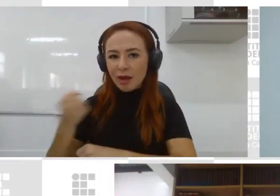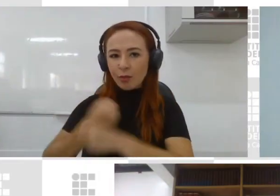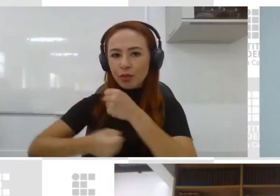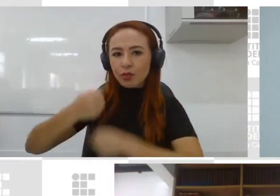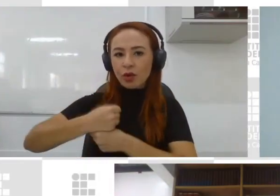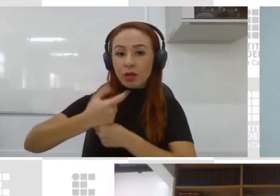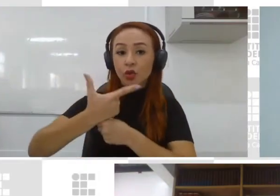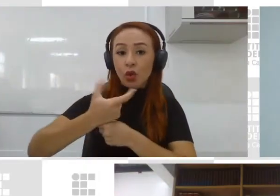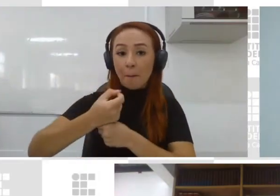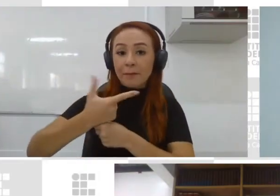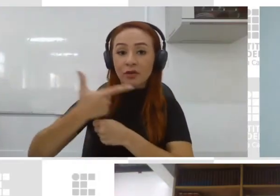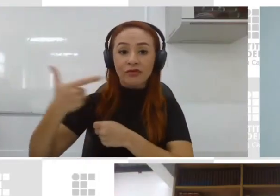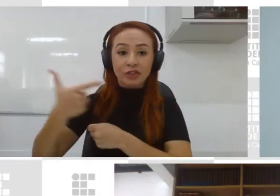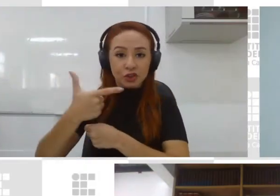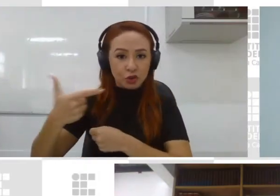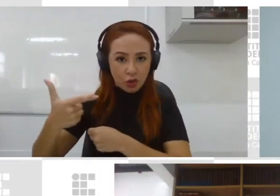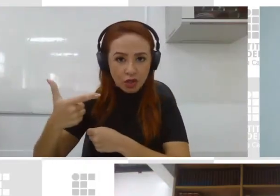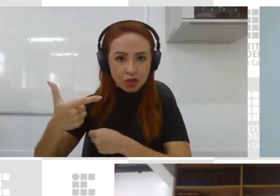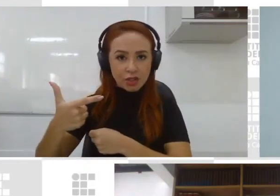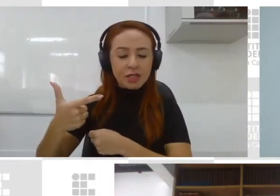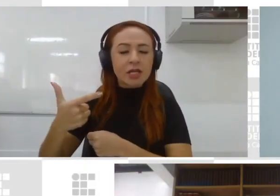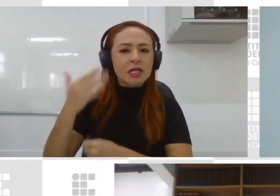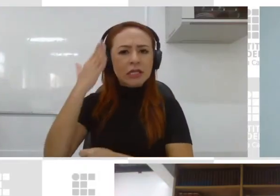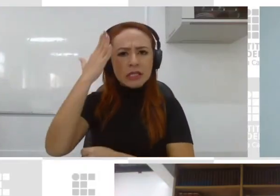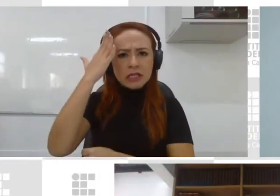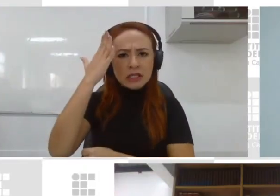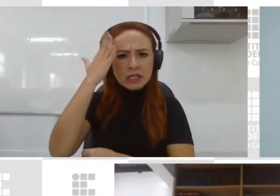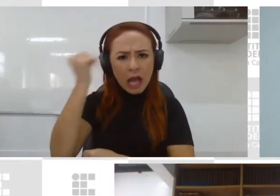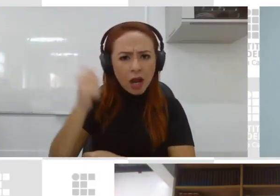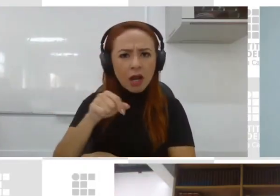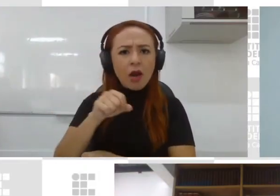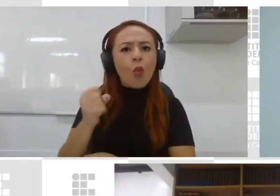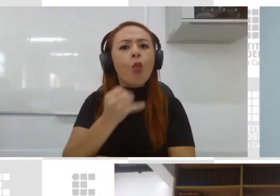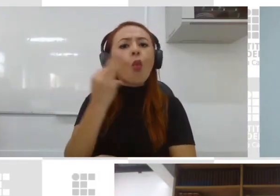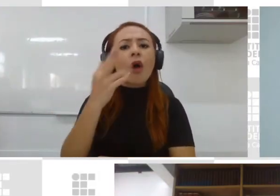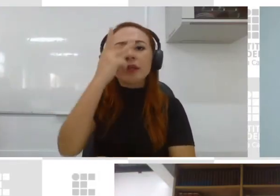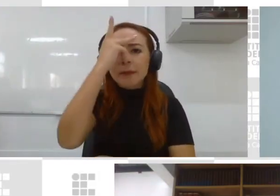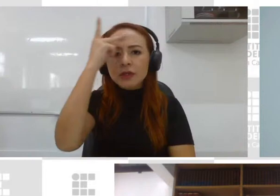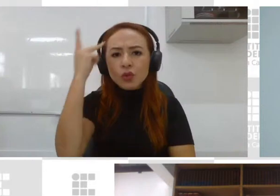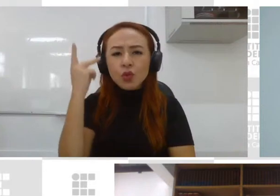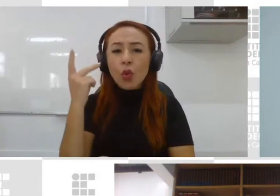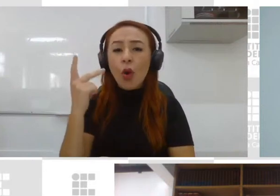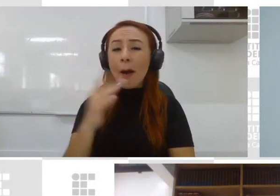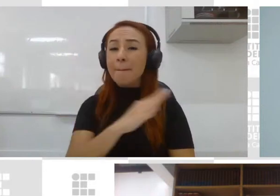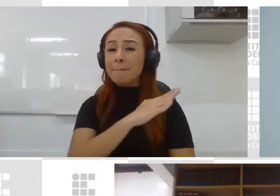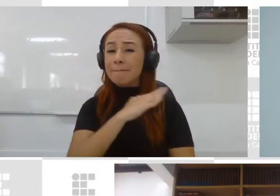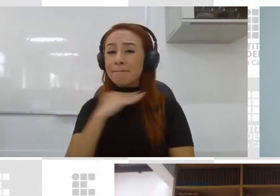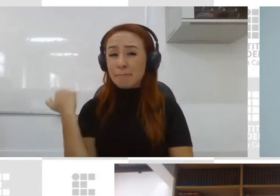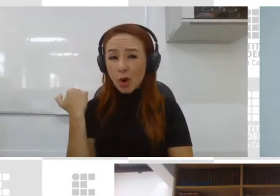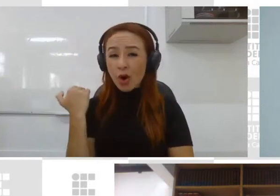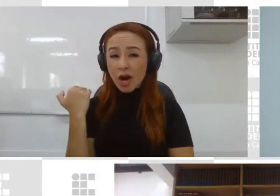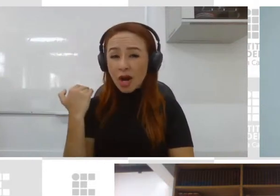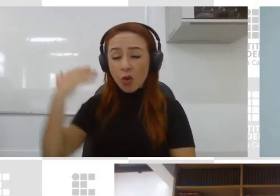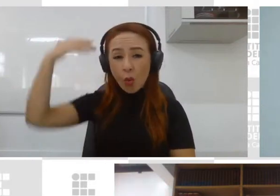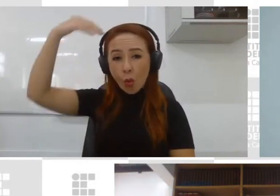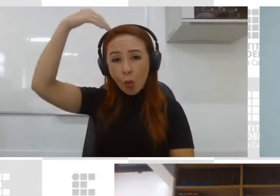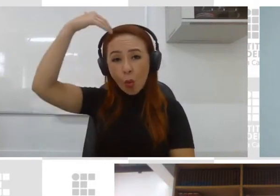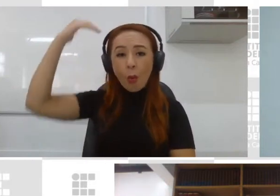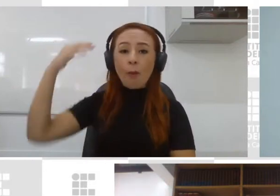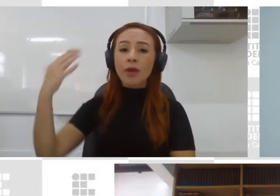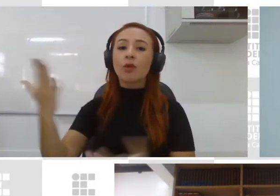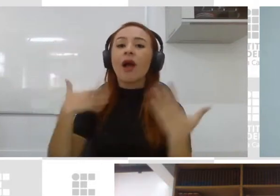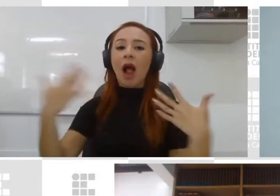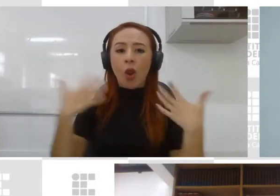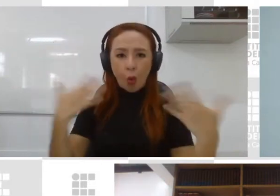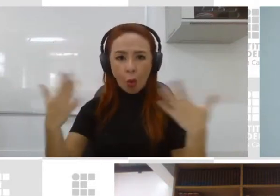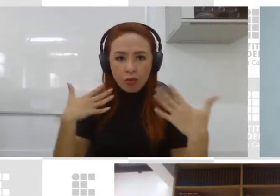mil pessoas morreram diretamente por causas de excesso de calor na Europa. Por que eu estou falando da